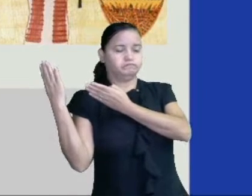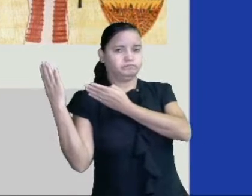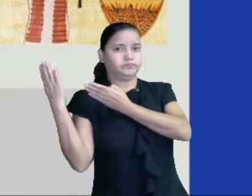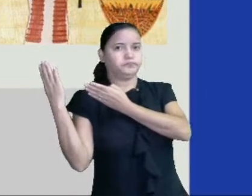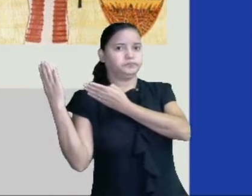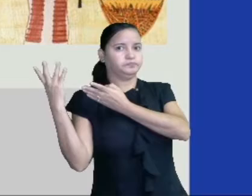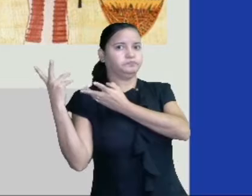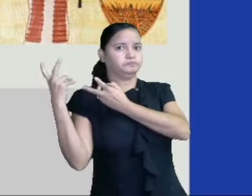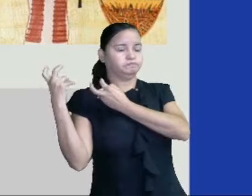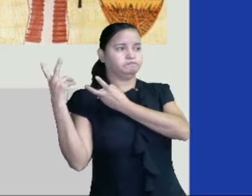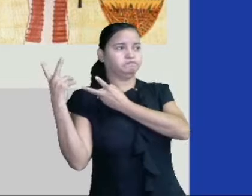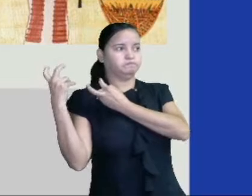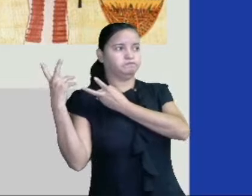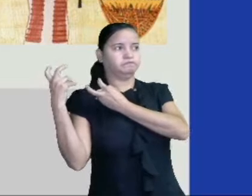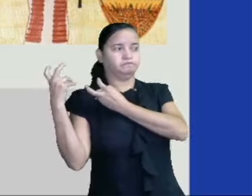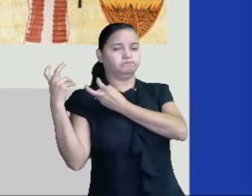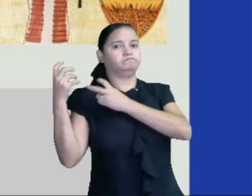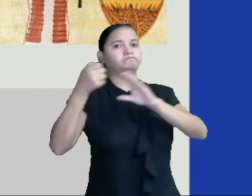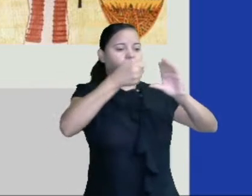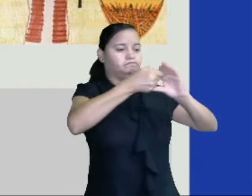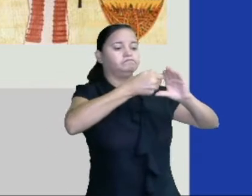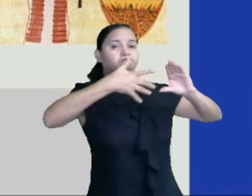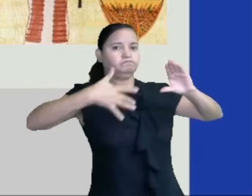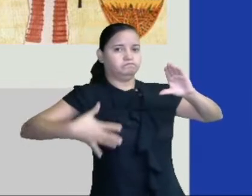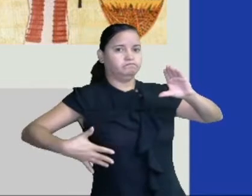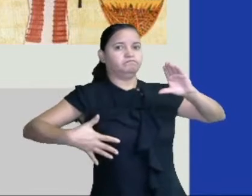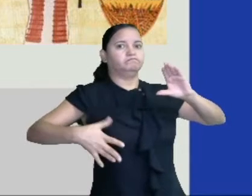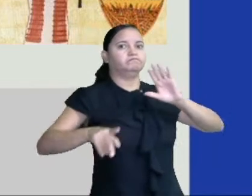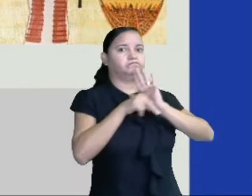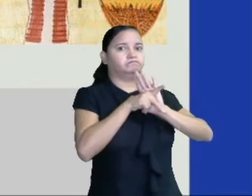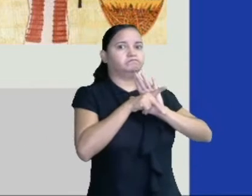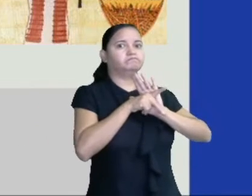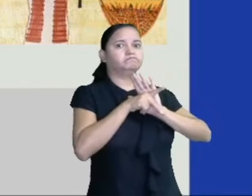é uma sociedade ou uma civilização oriental,